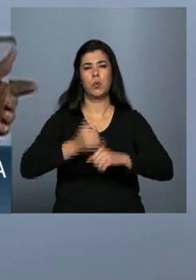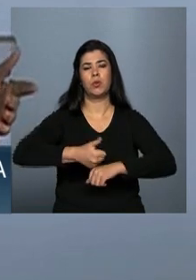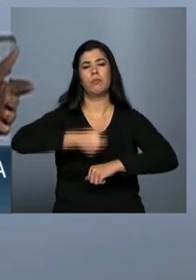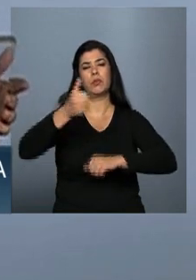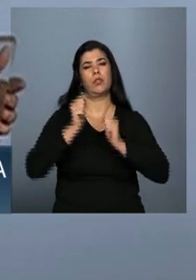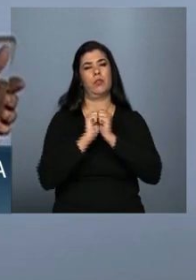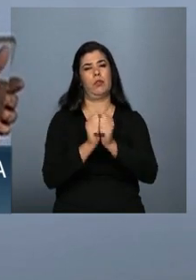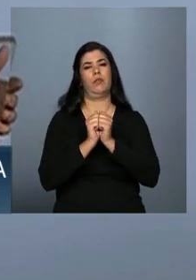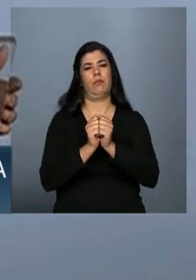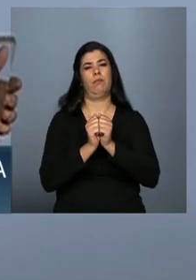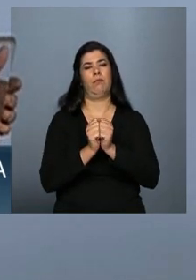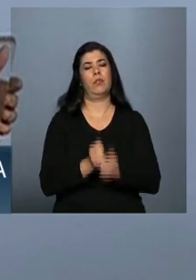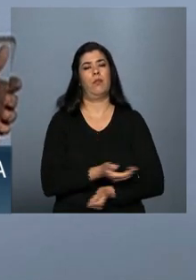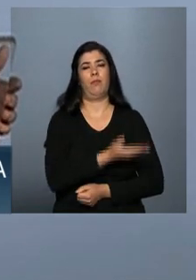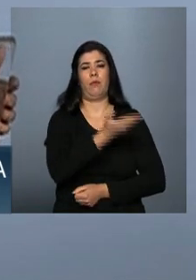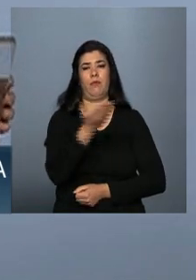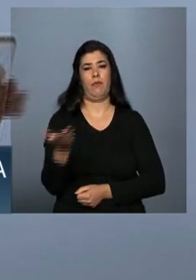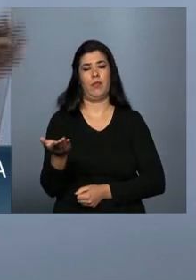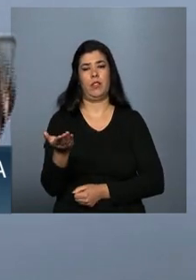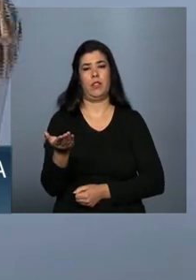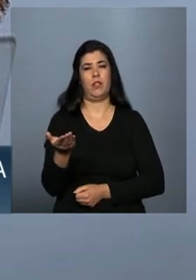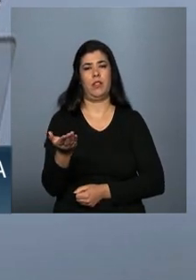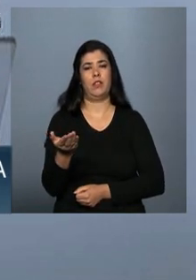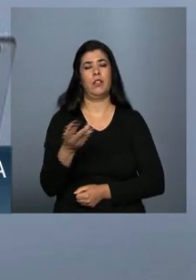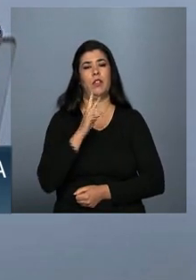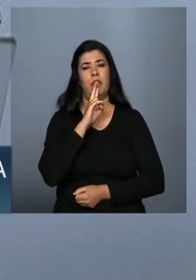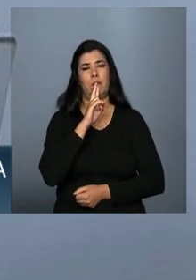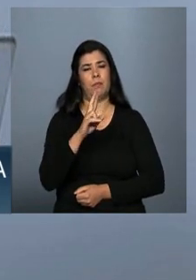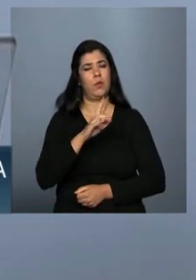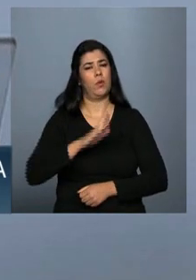eu quero dizer para vocês uma coisa, é